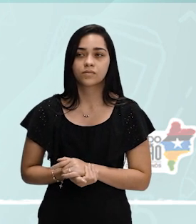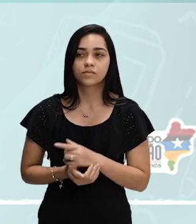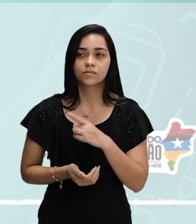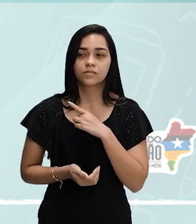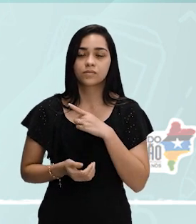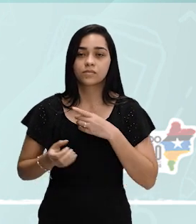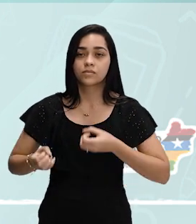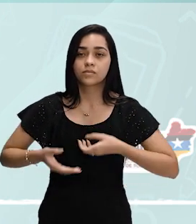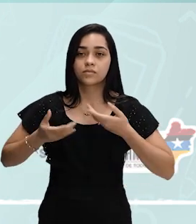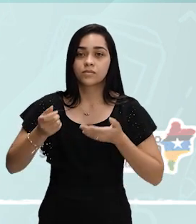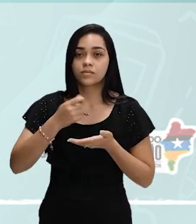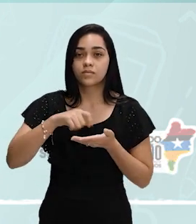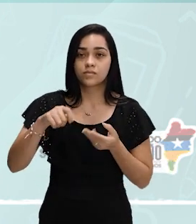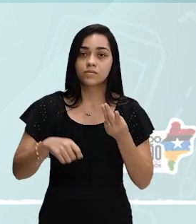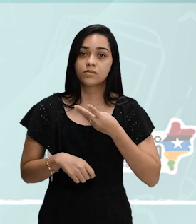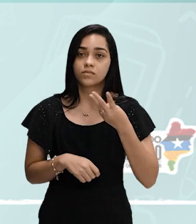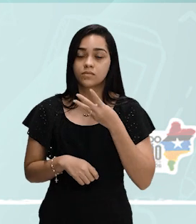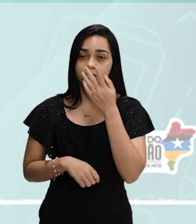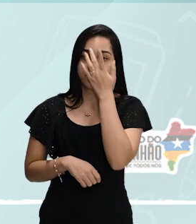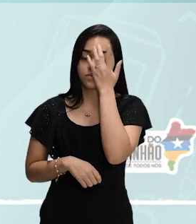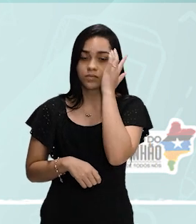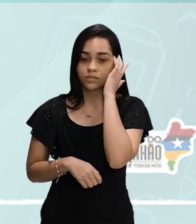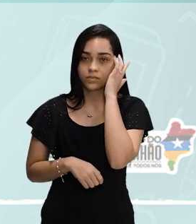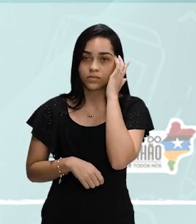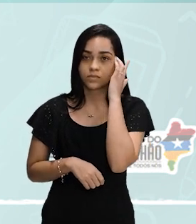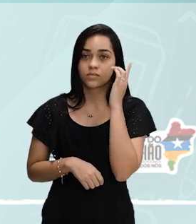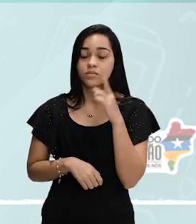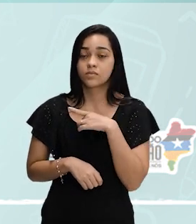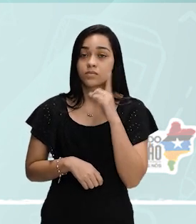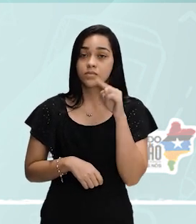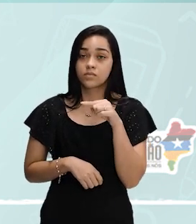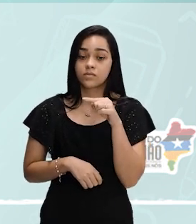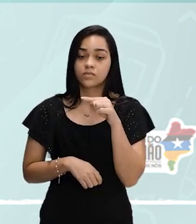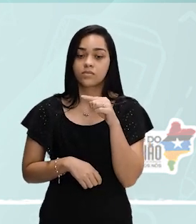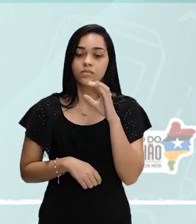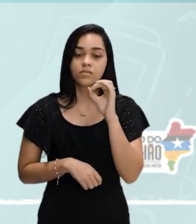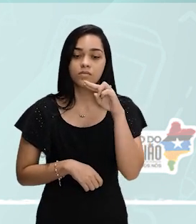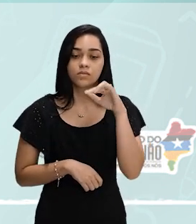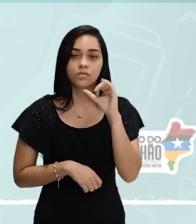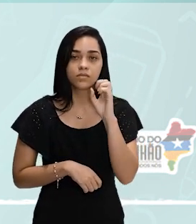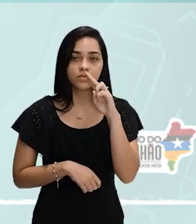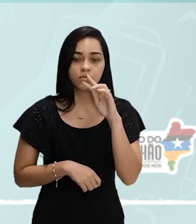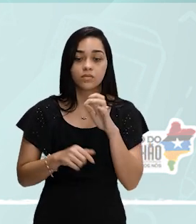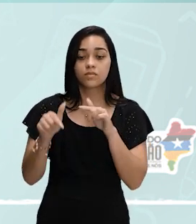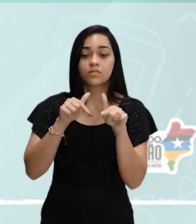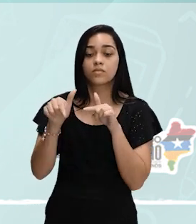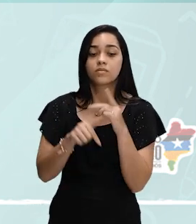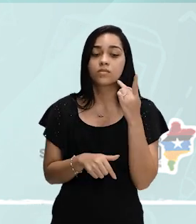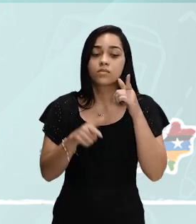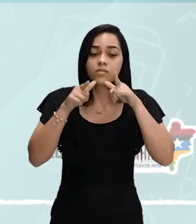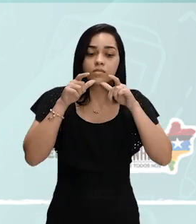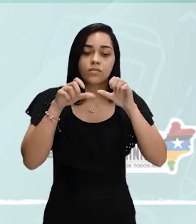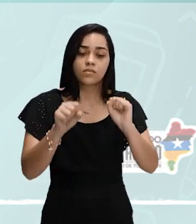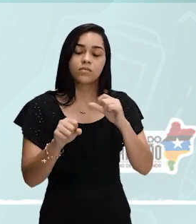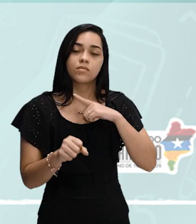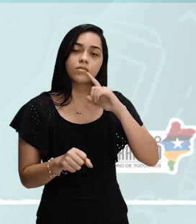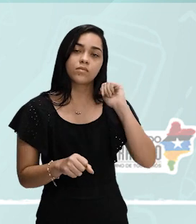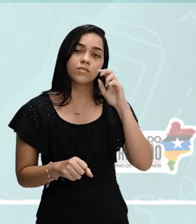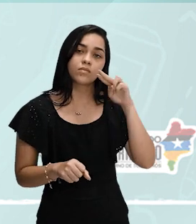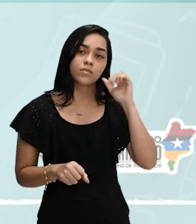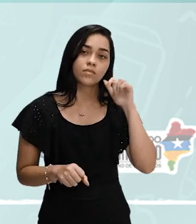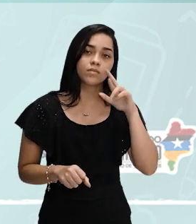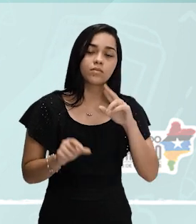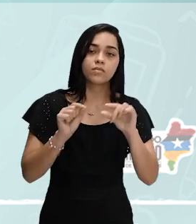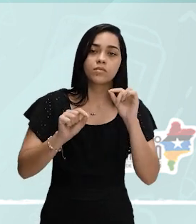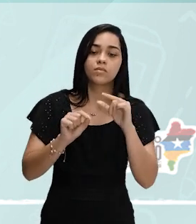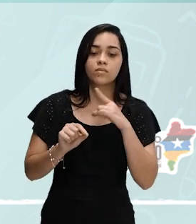Essa produção ela é escrita em terceira pessoa, o narrador é onisciente, tá? E o trabalho linguístico promovido por Alencar faz com